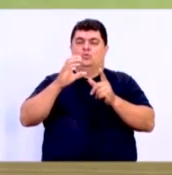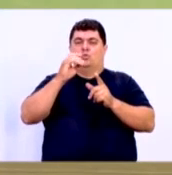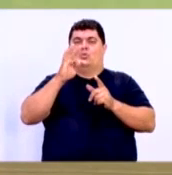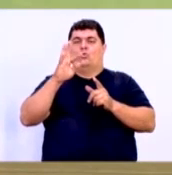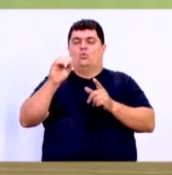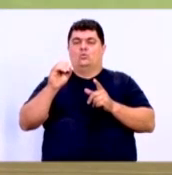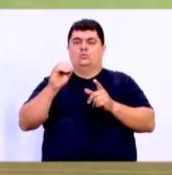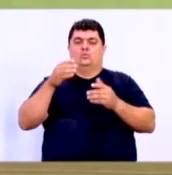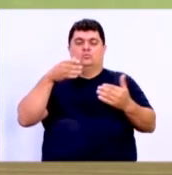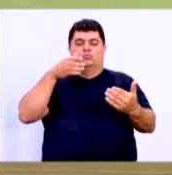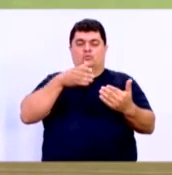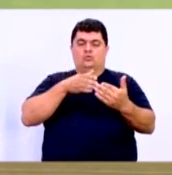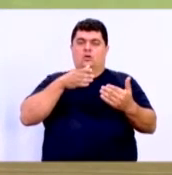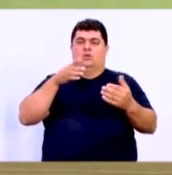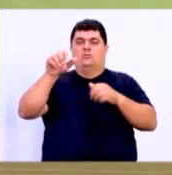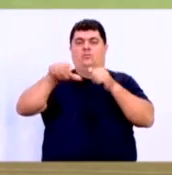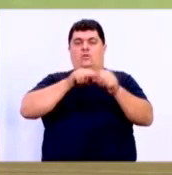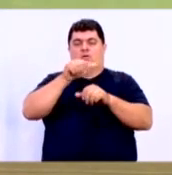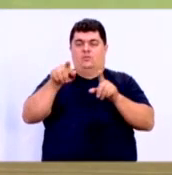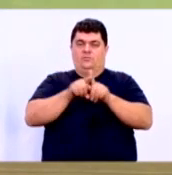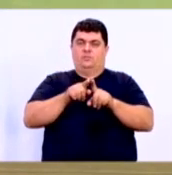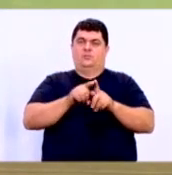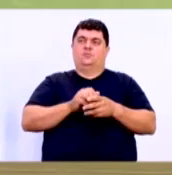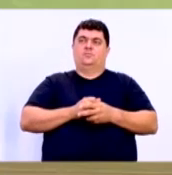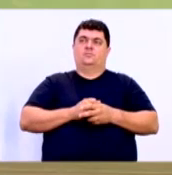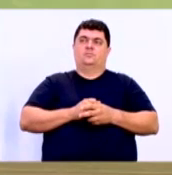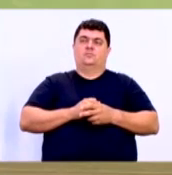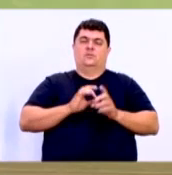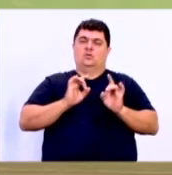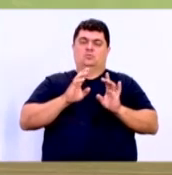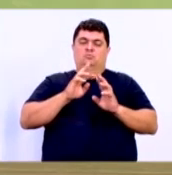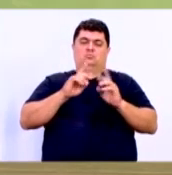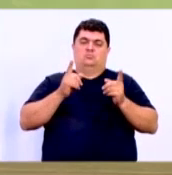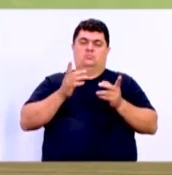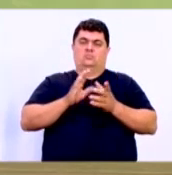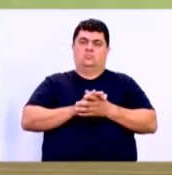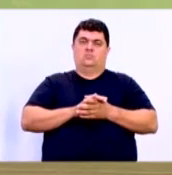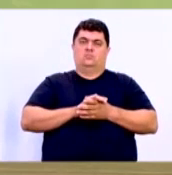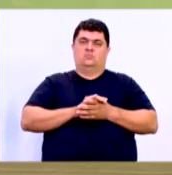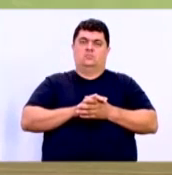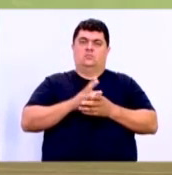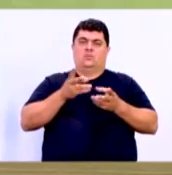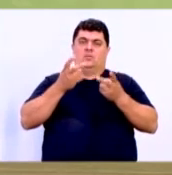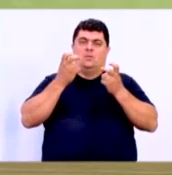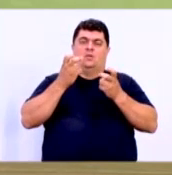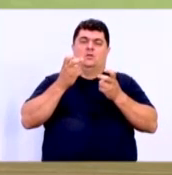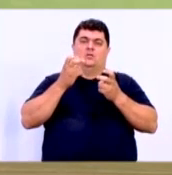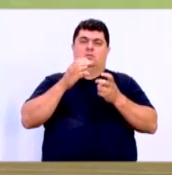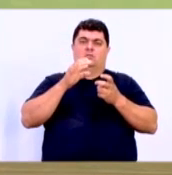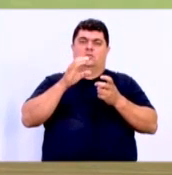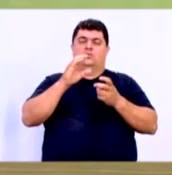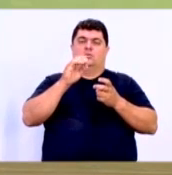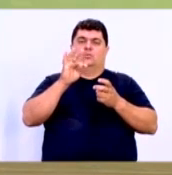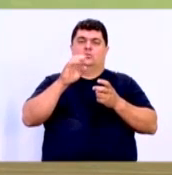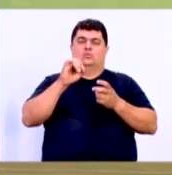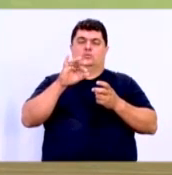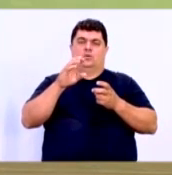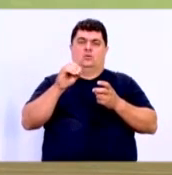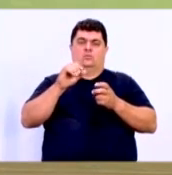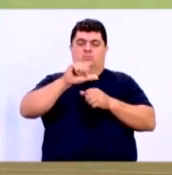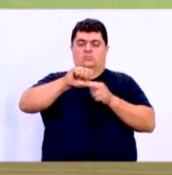que é direto, que é variável. Tá, pessoal? Essa é a grande diferença. Você percebeu que no custeio